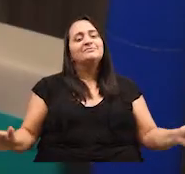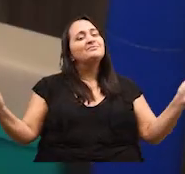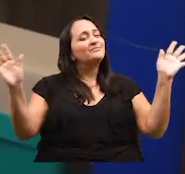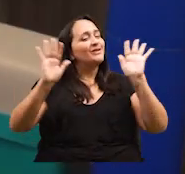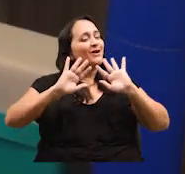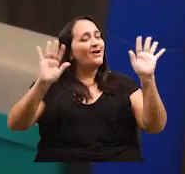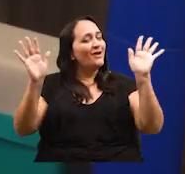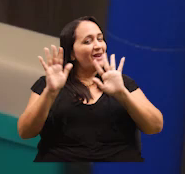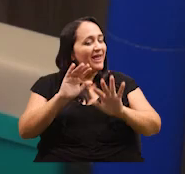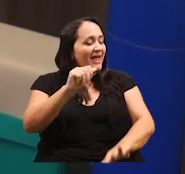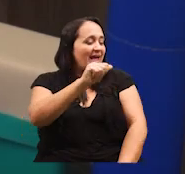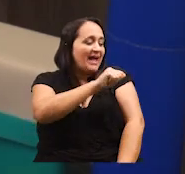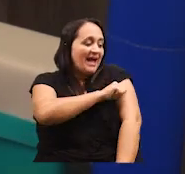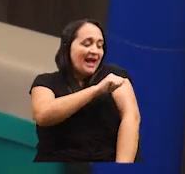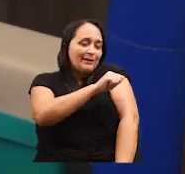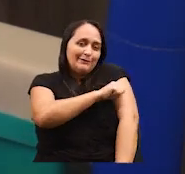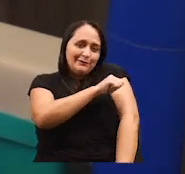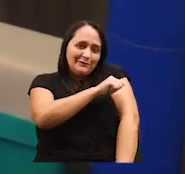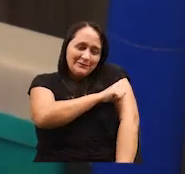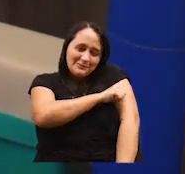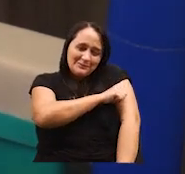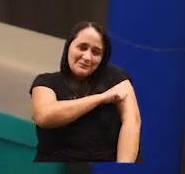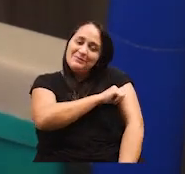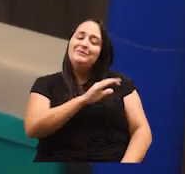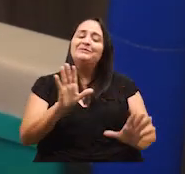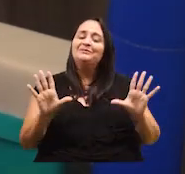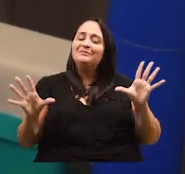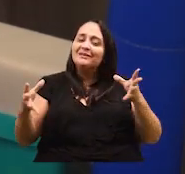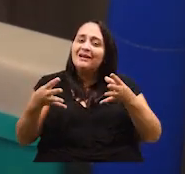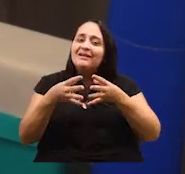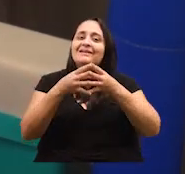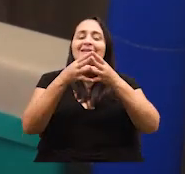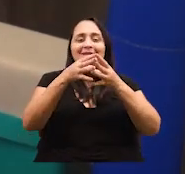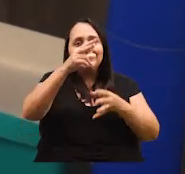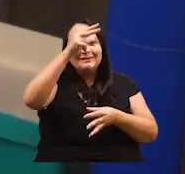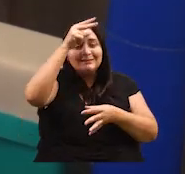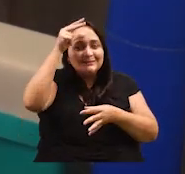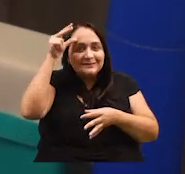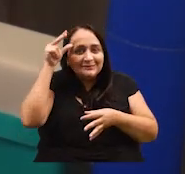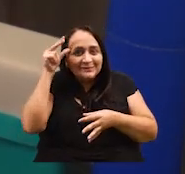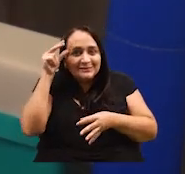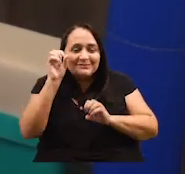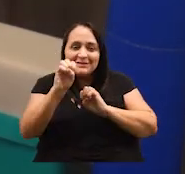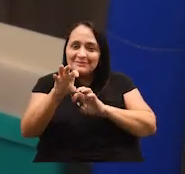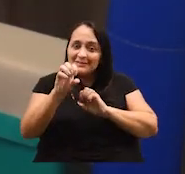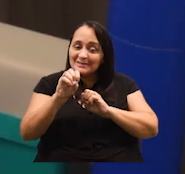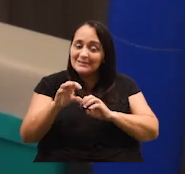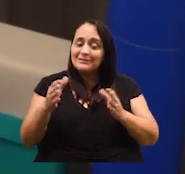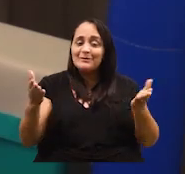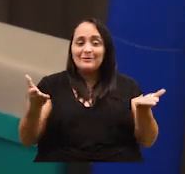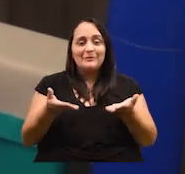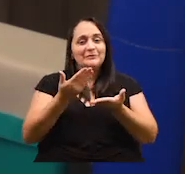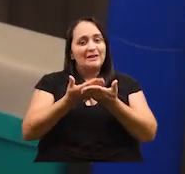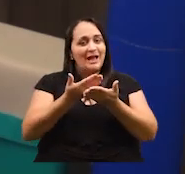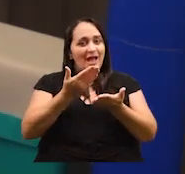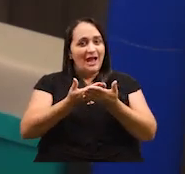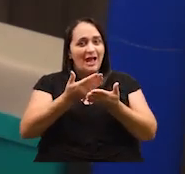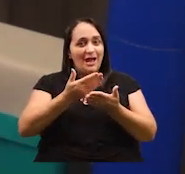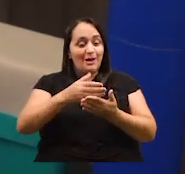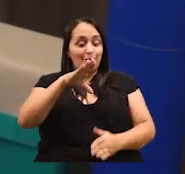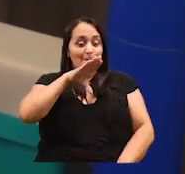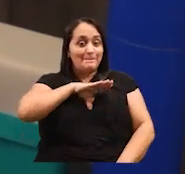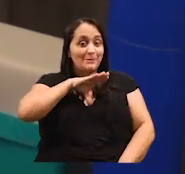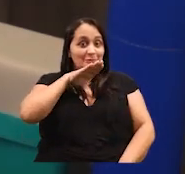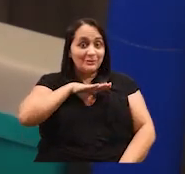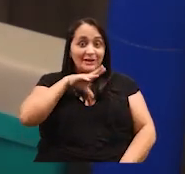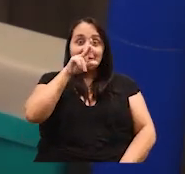Olá, alunos da nossa rede municipal de ensino. A aula é para vocês do terceiro ano de língua portuguesa com a professora Michele Reis. Tudo